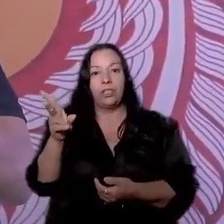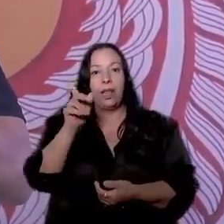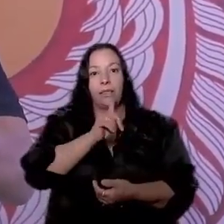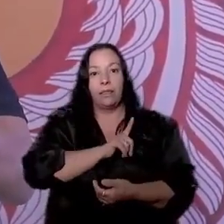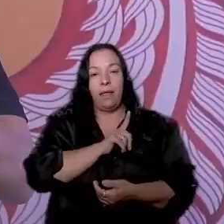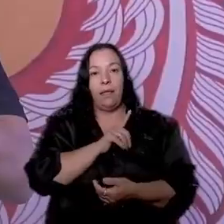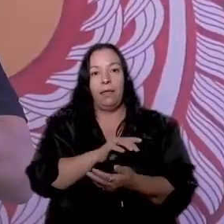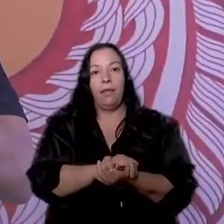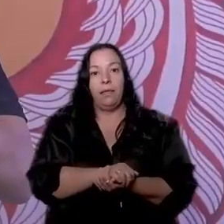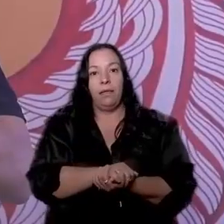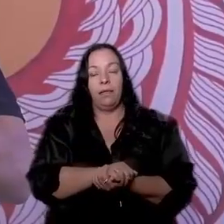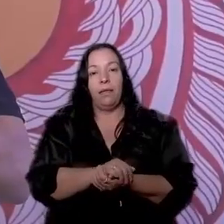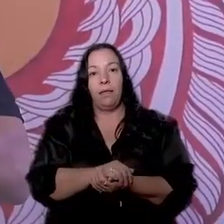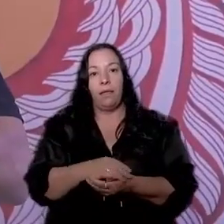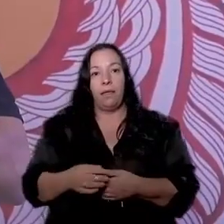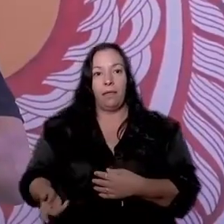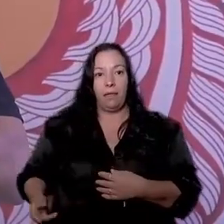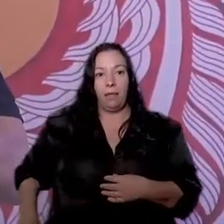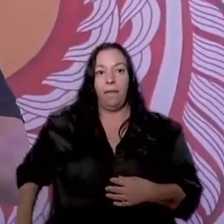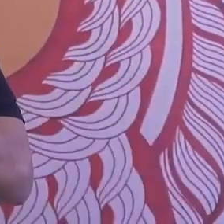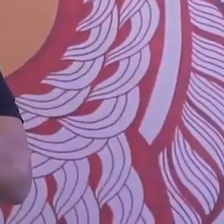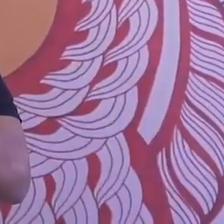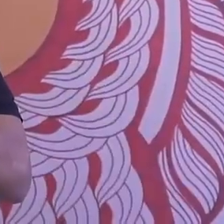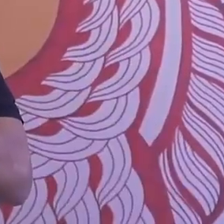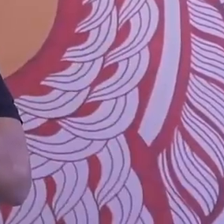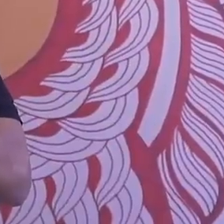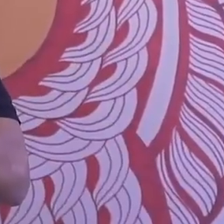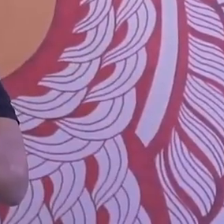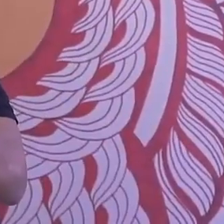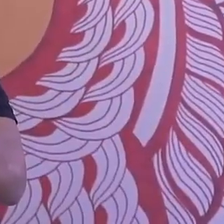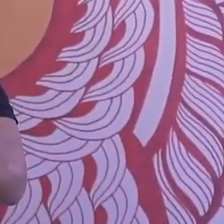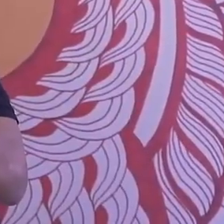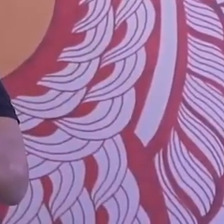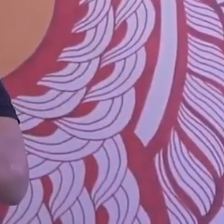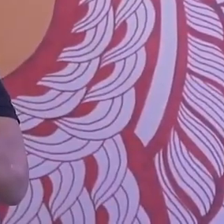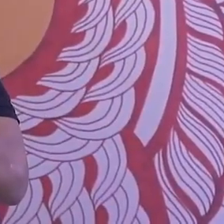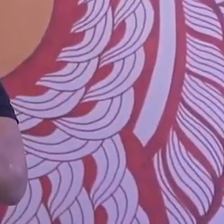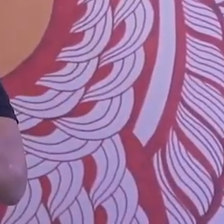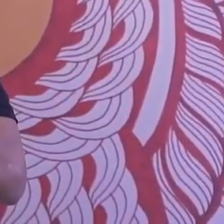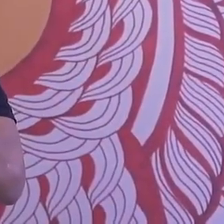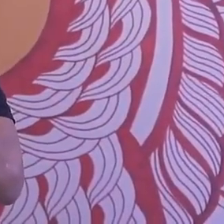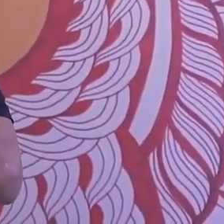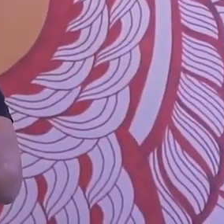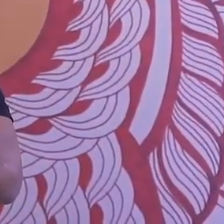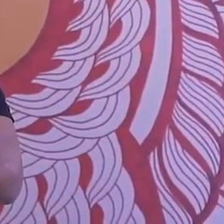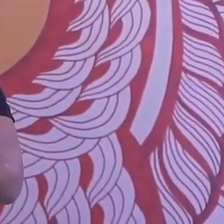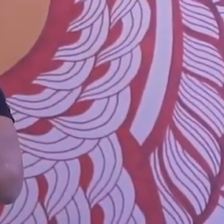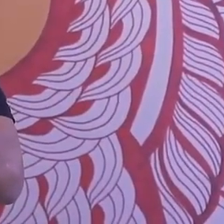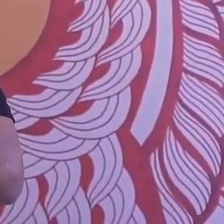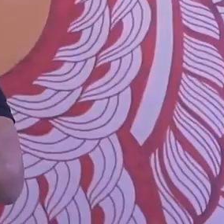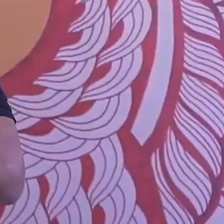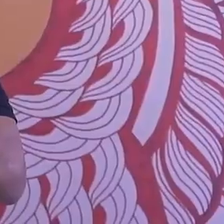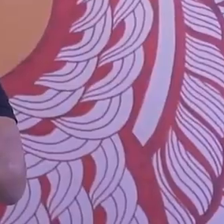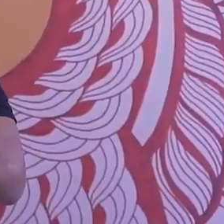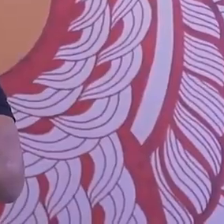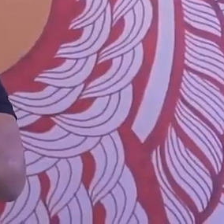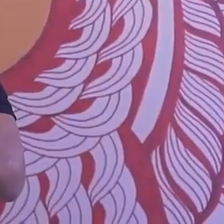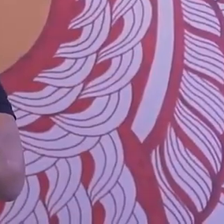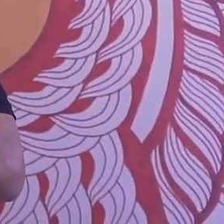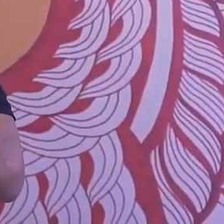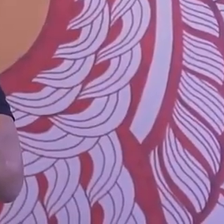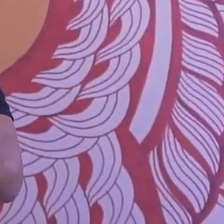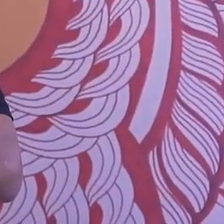uma ousadia da ministra Margarete Menezes, que está escrito no decreto que as ações de indução devem